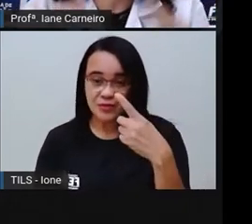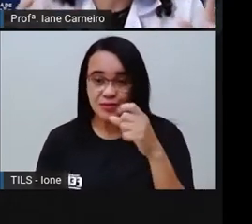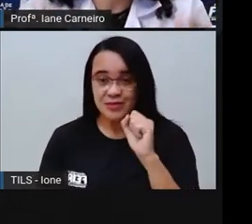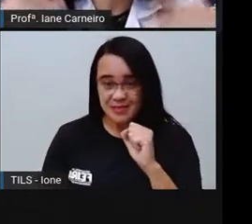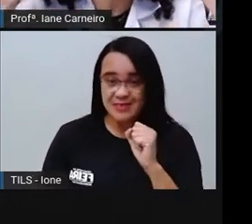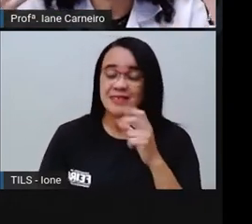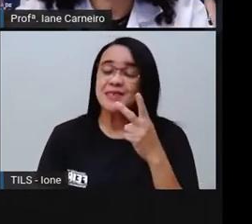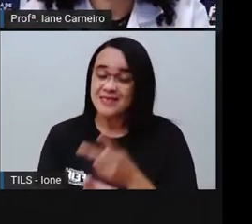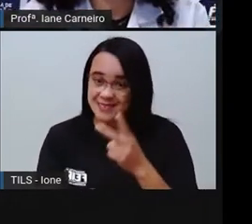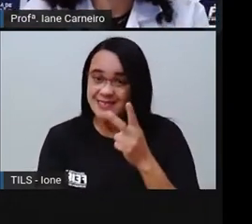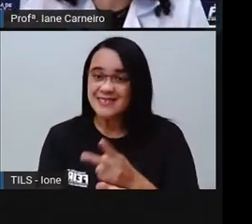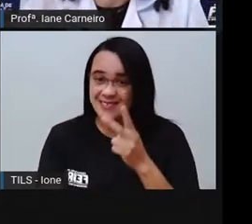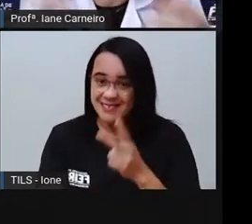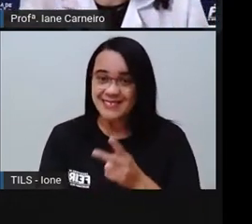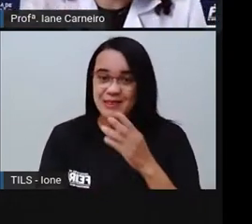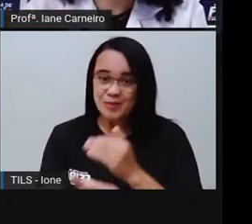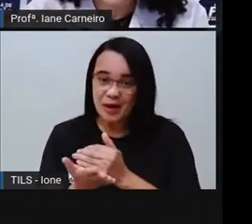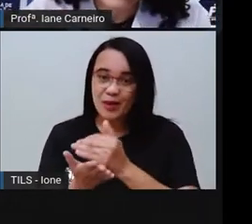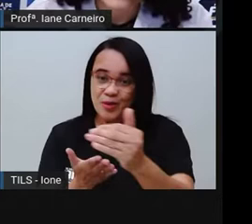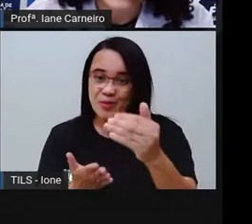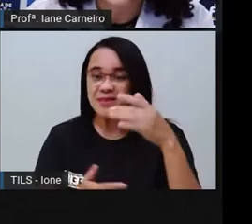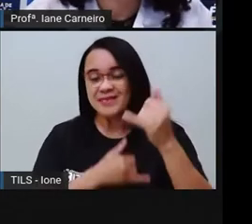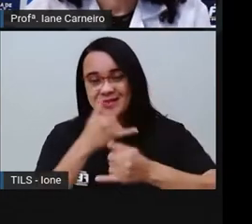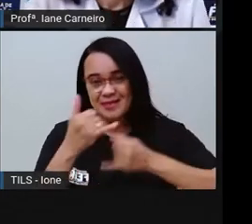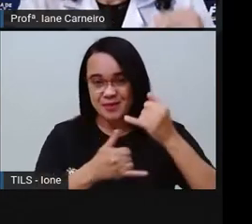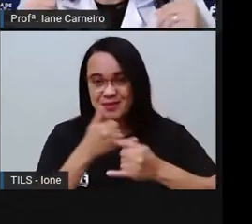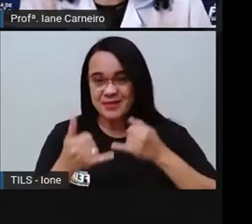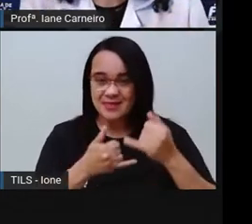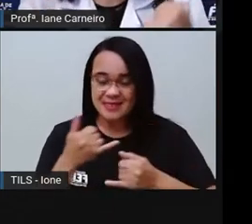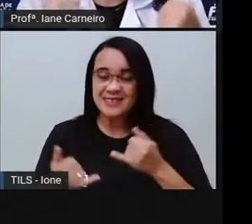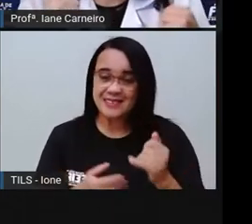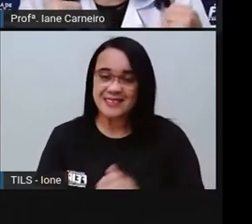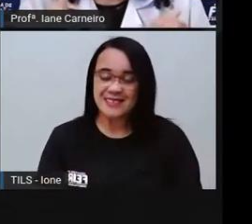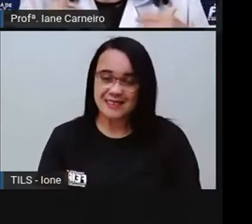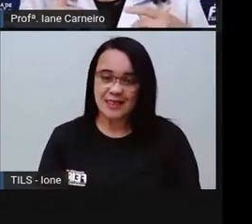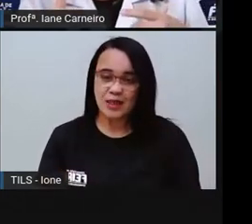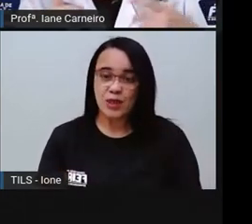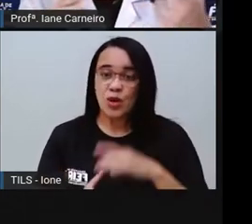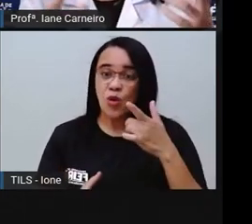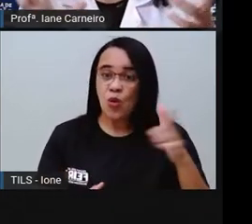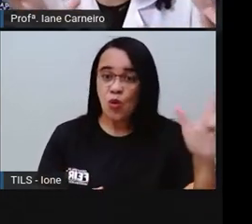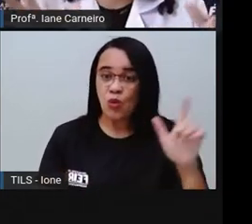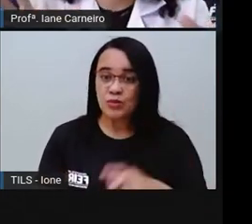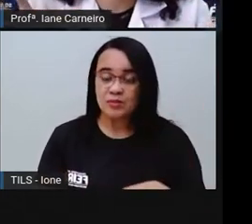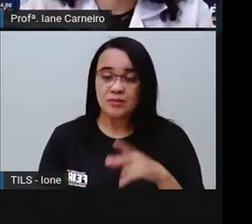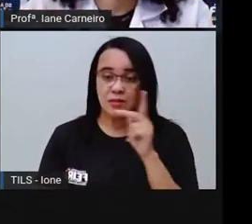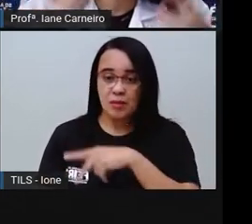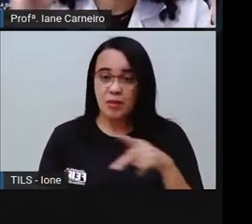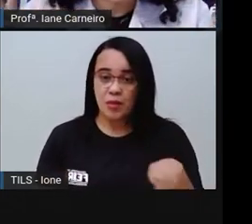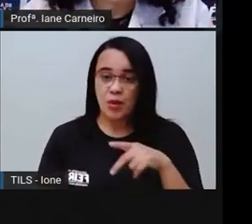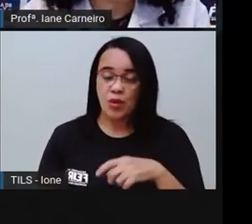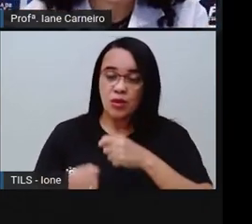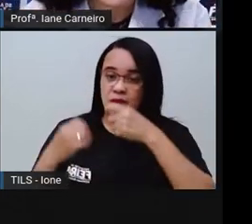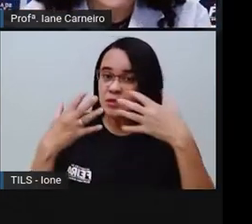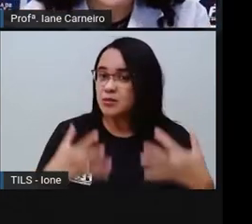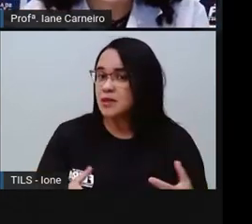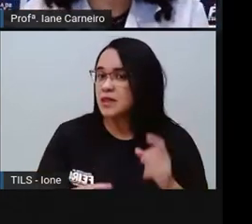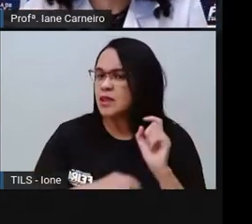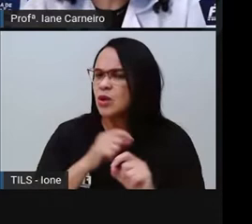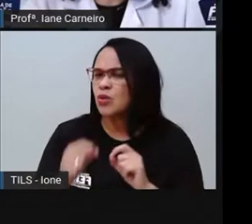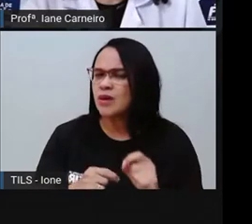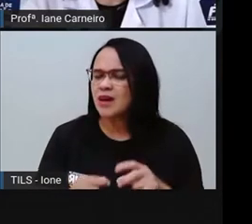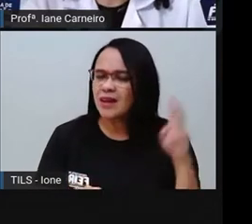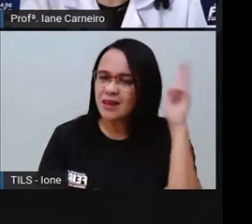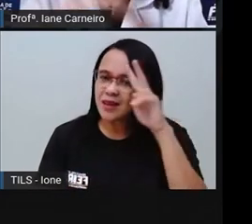parlendas que para e dá início à brincadeira tem uma que a preocupá-la com vocês quer quando a tua encerra uma história